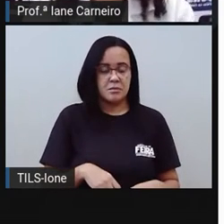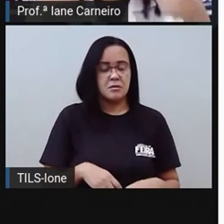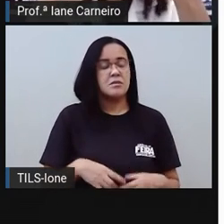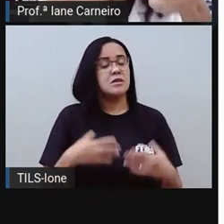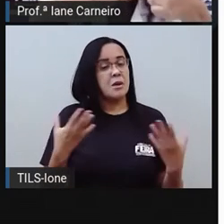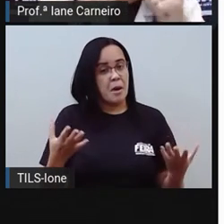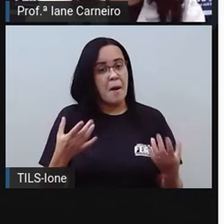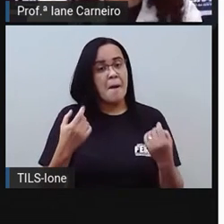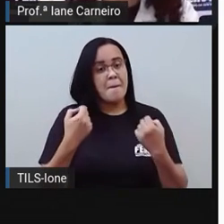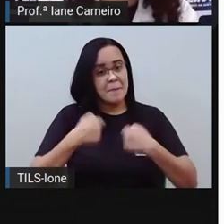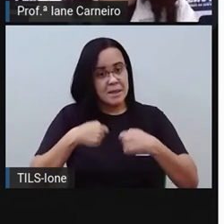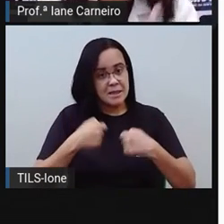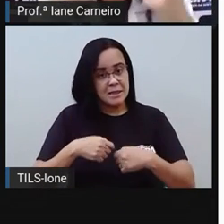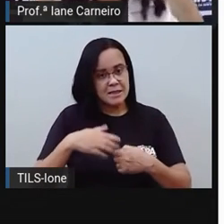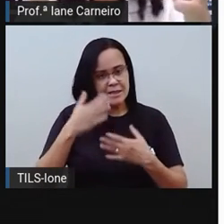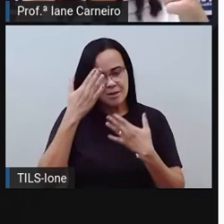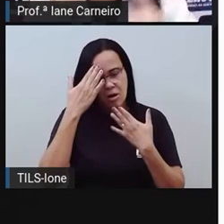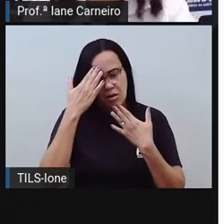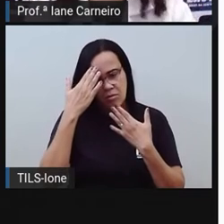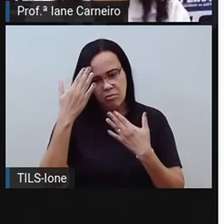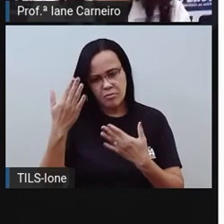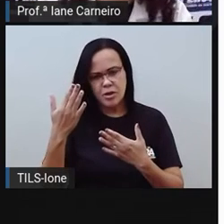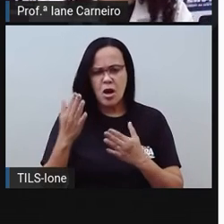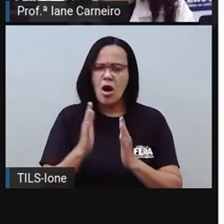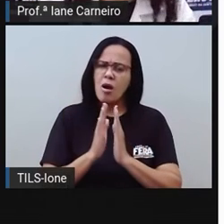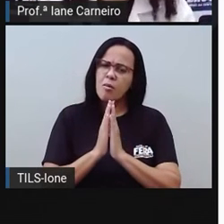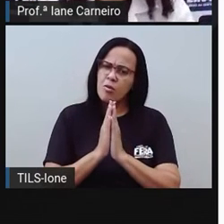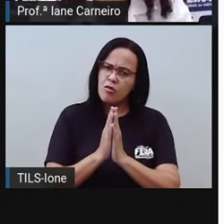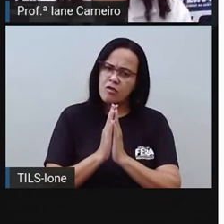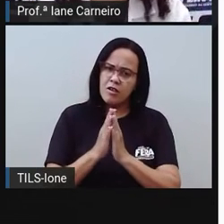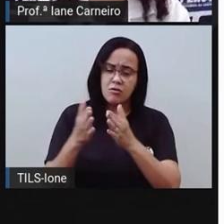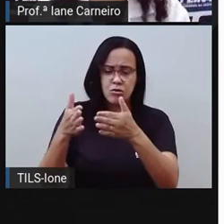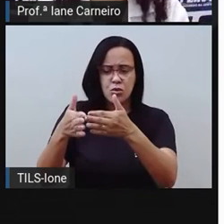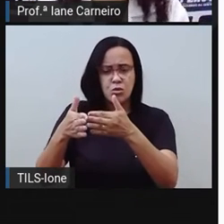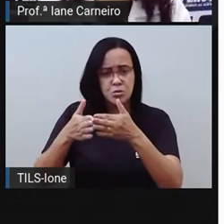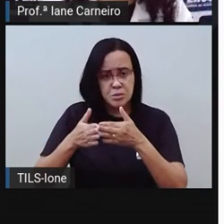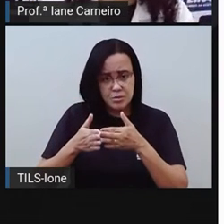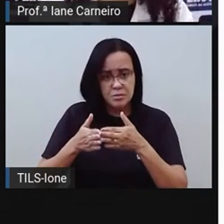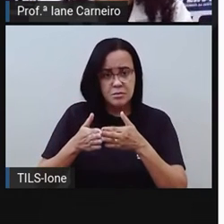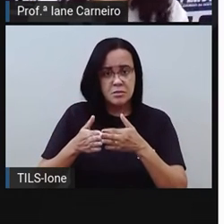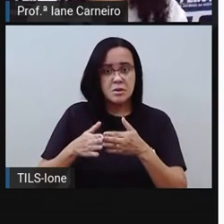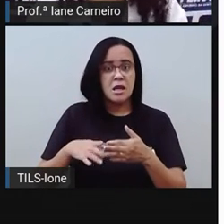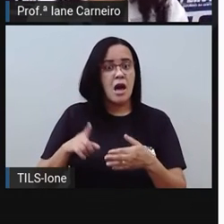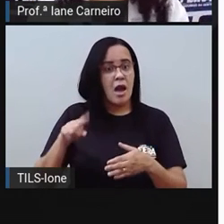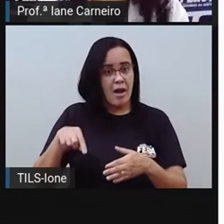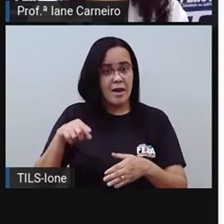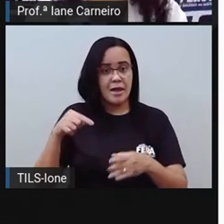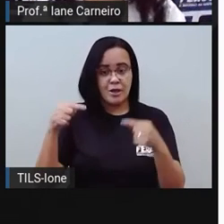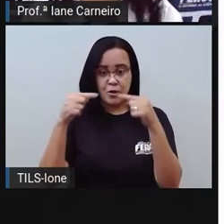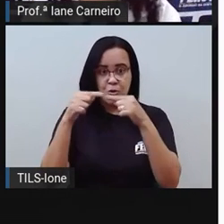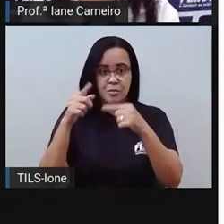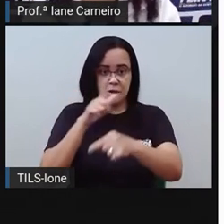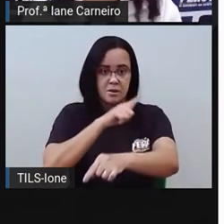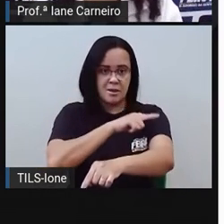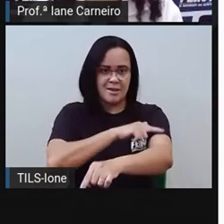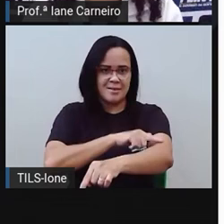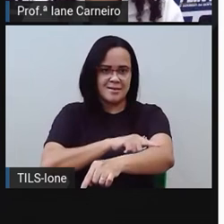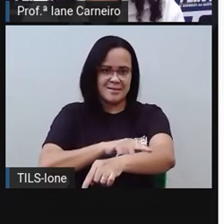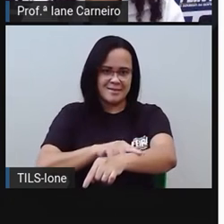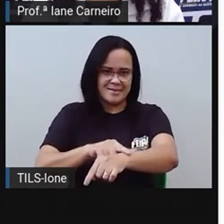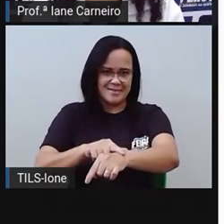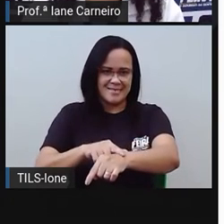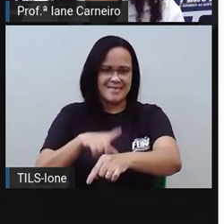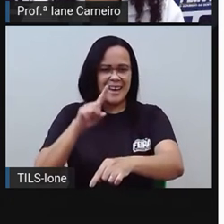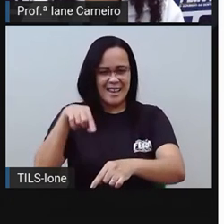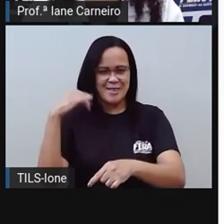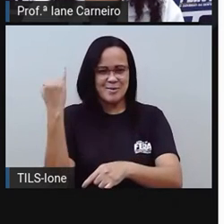o quê? Obrigada, valeu, tá certo? Então, é importante a gente dizer essas palavras também.